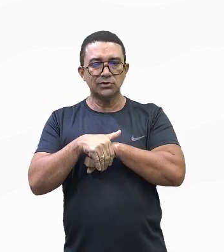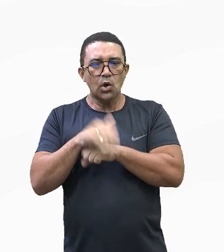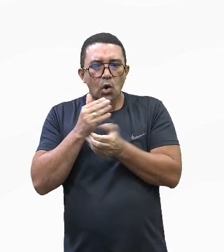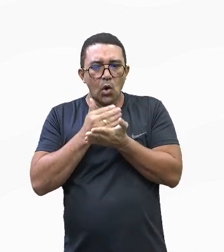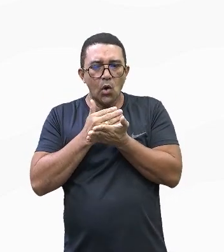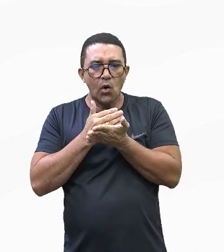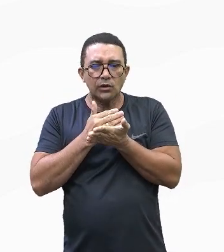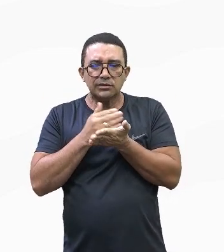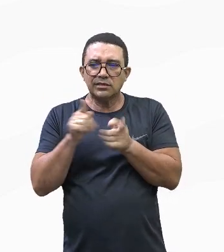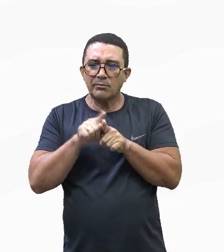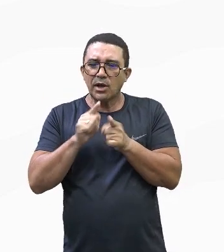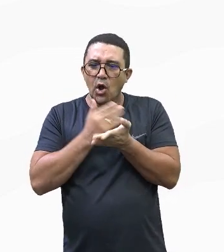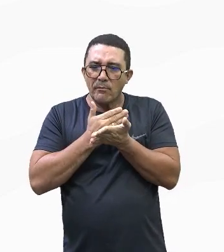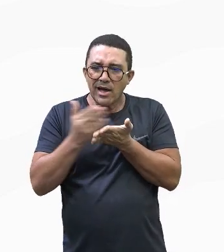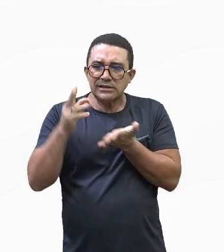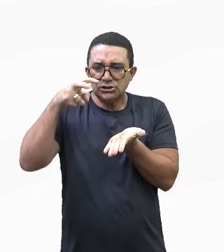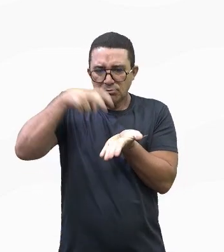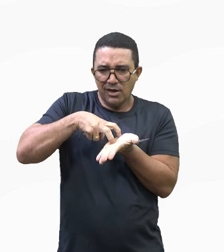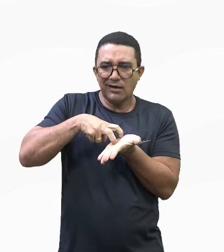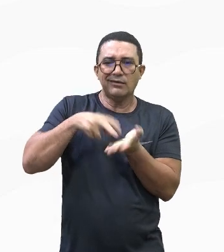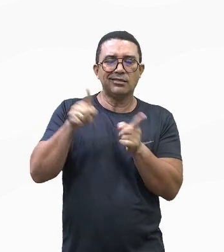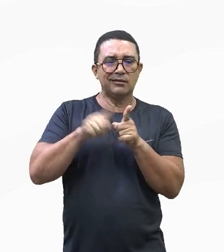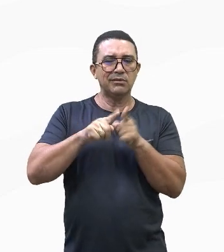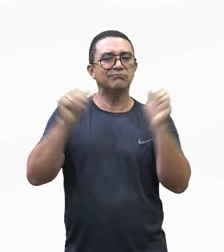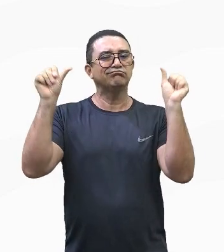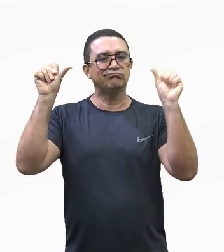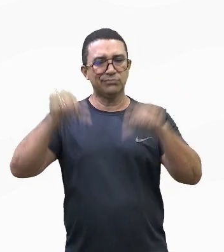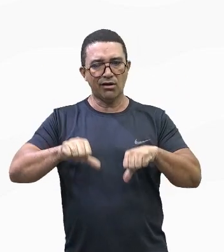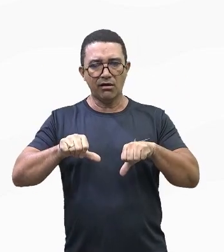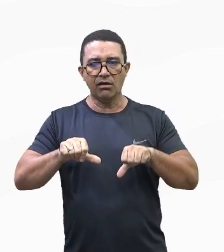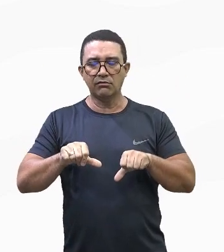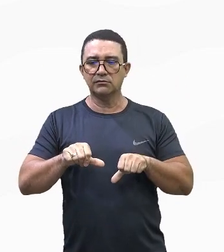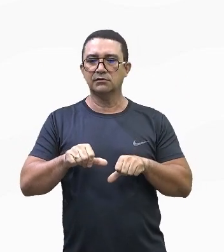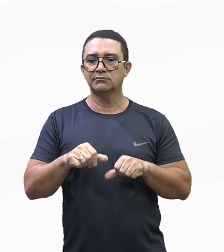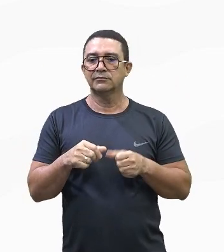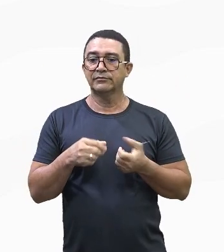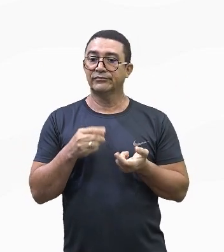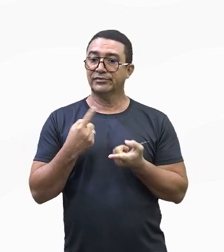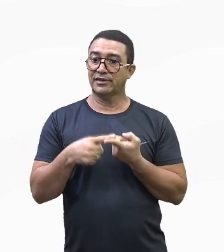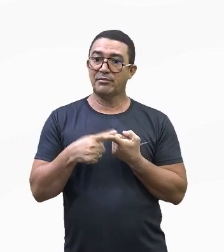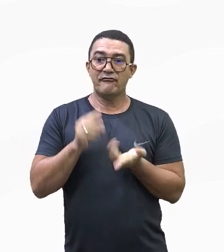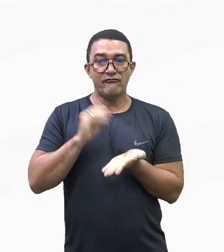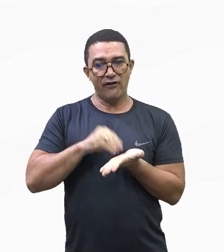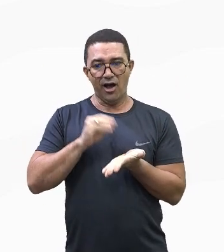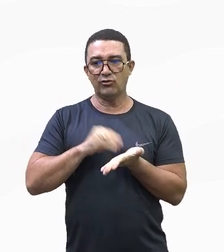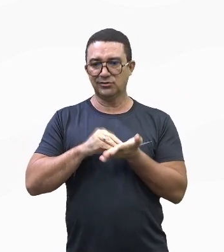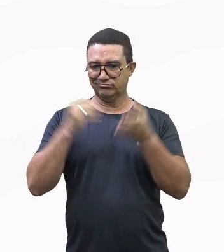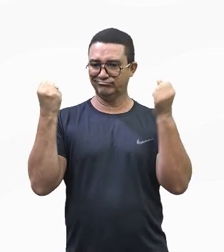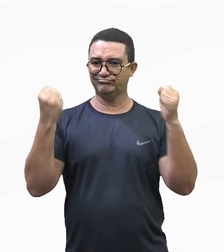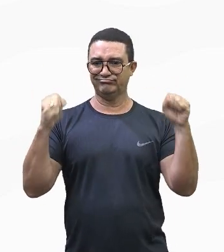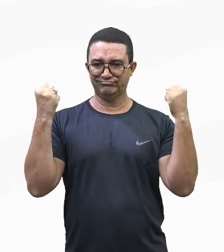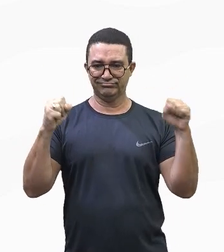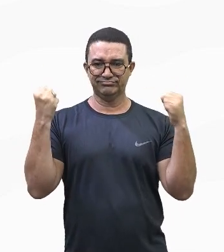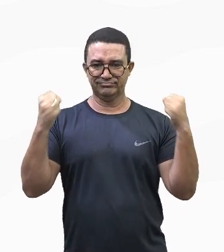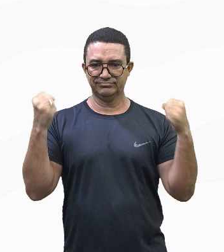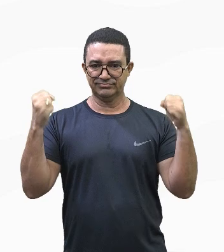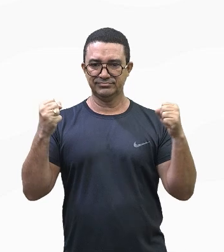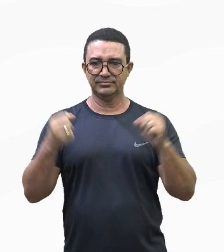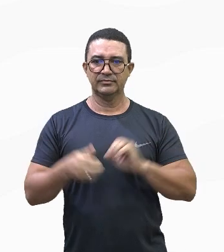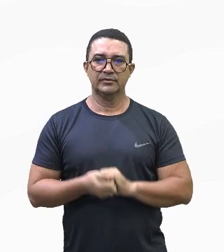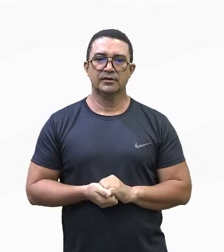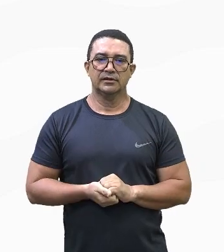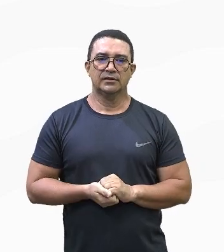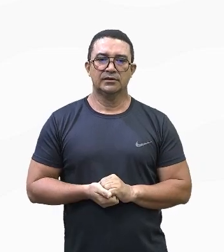da manhã também, e em resposta à prática de atividades físicas, né, de exercícios físicos. Exposição